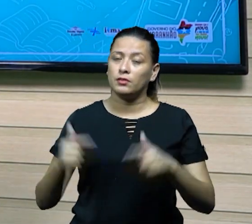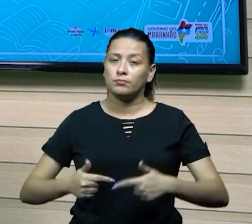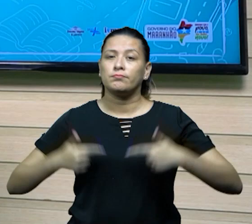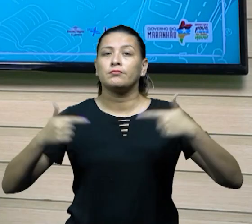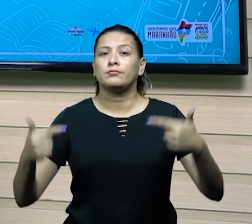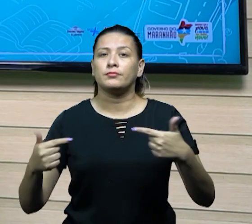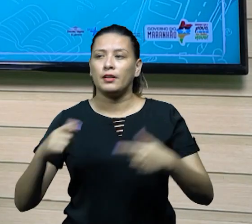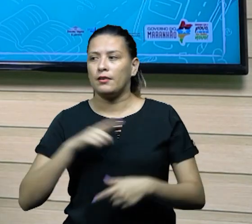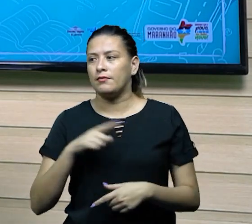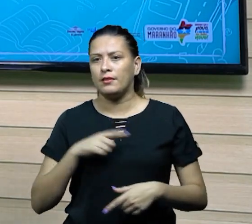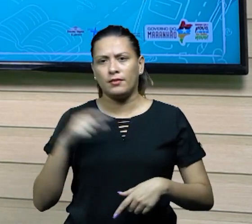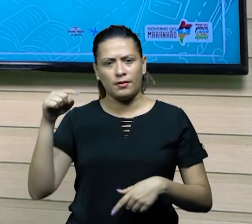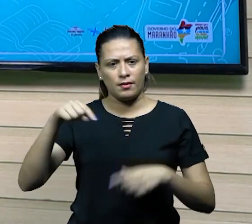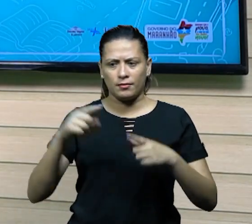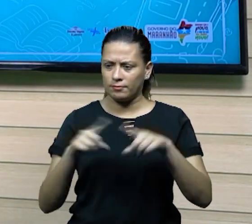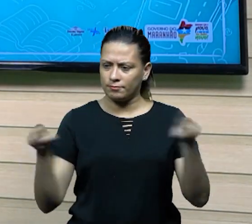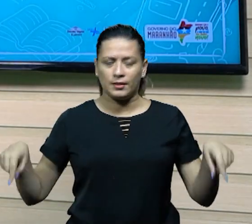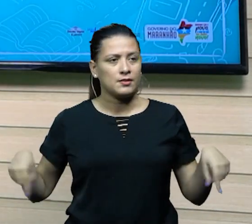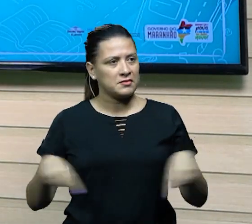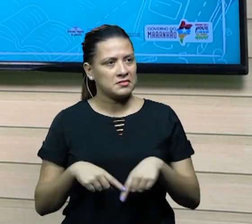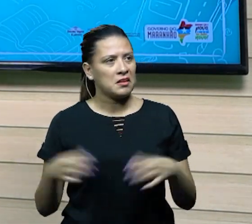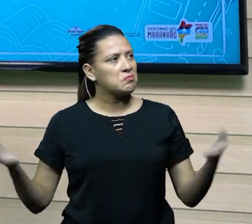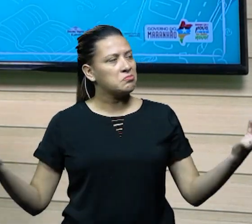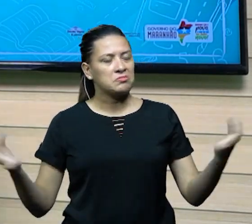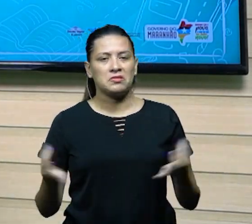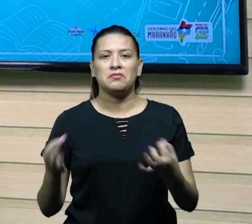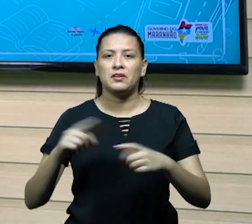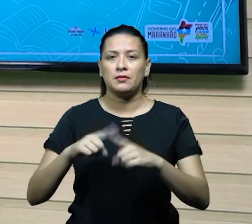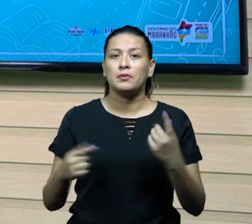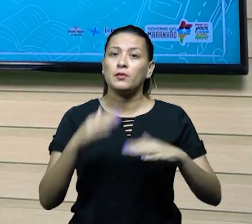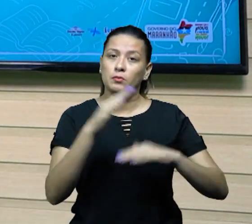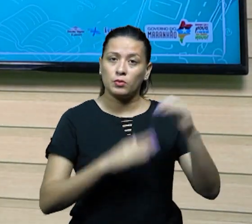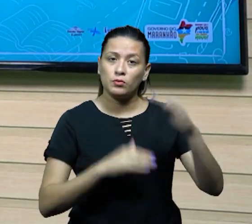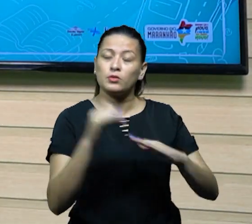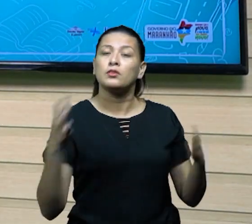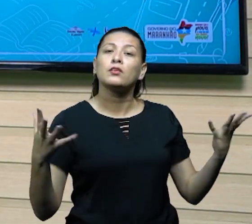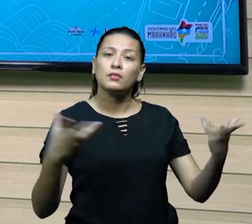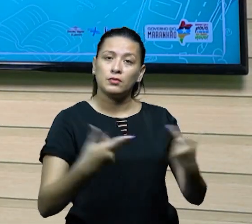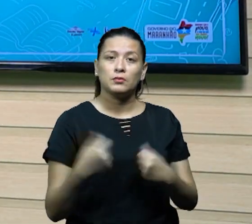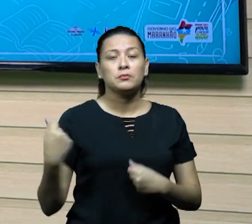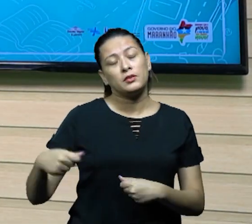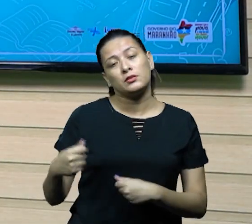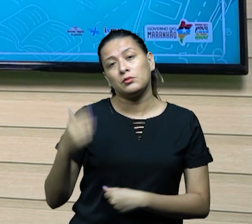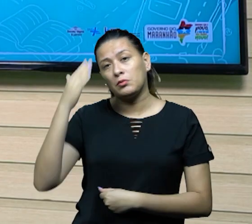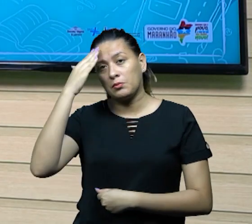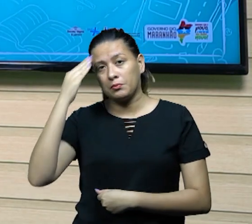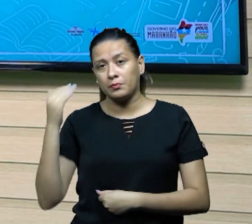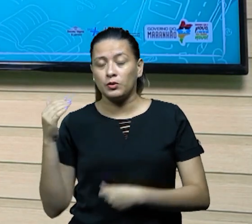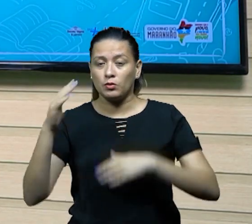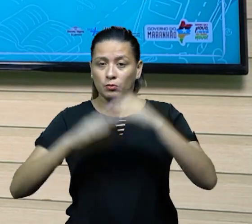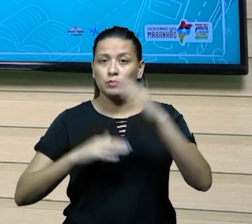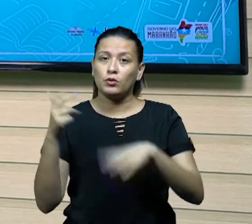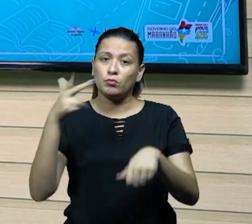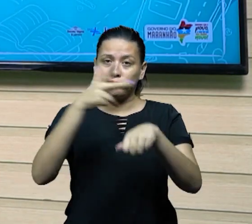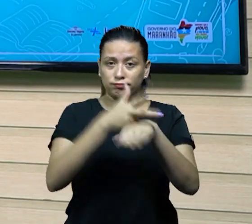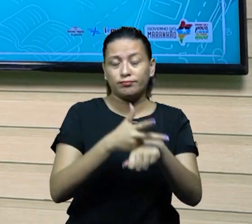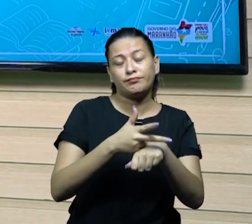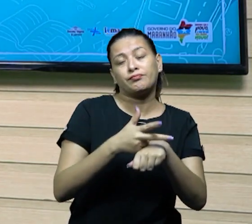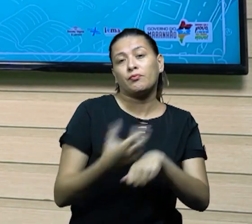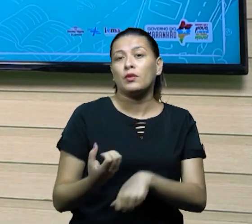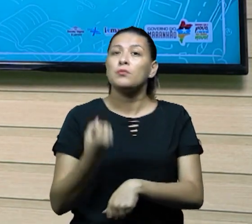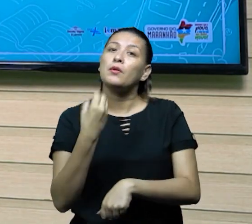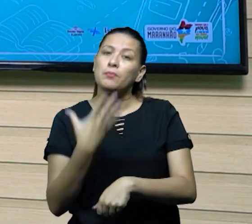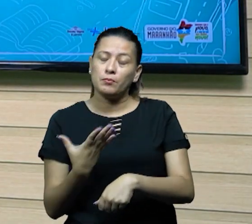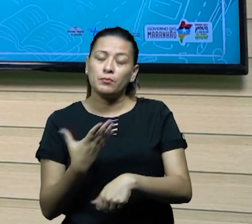Não adianta eu ter um equipamento desse aqui maravilhoso nesse estúdio, se eu não tiver profissionais competentes, se eu não tiver um bom cinegrafista, se eu não tiver uma